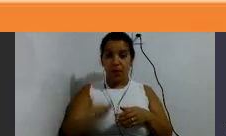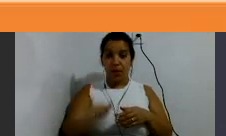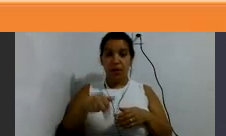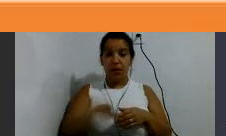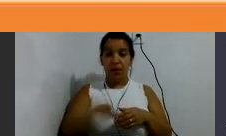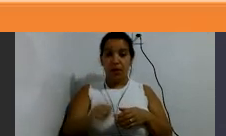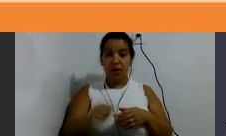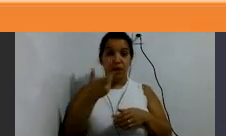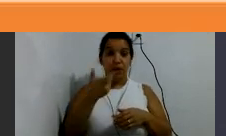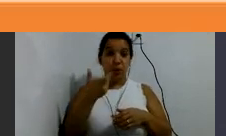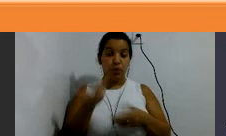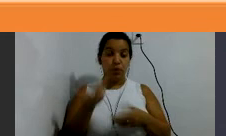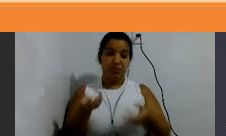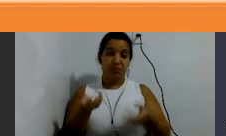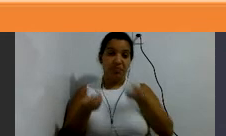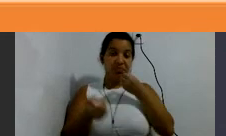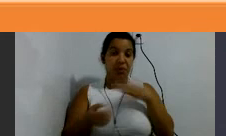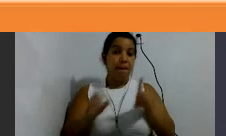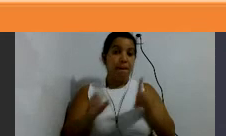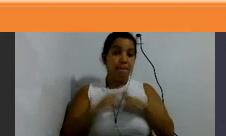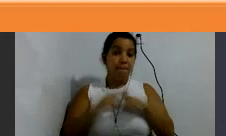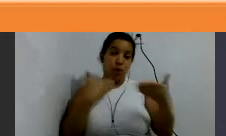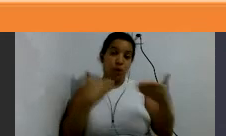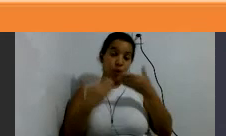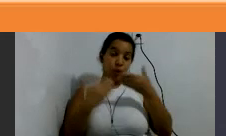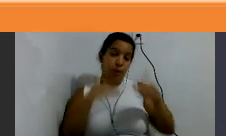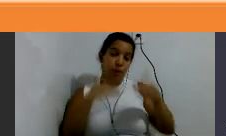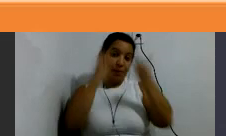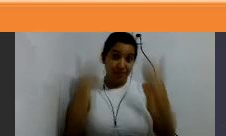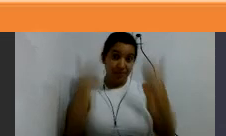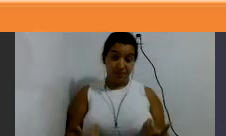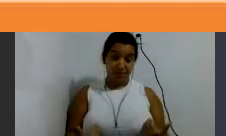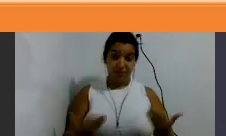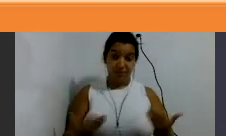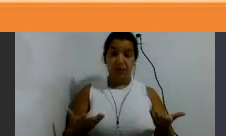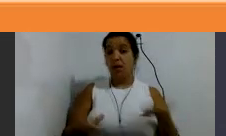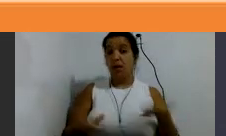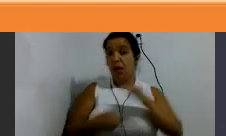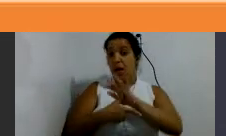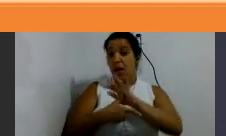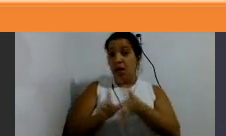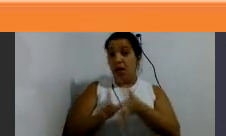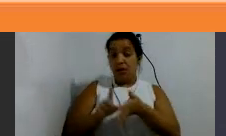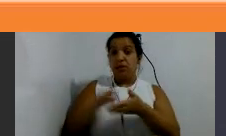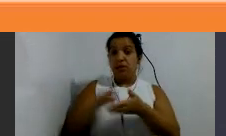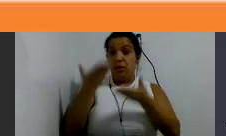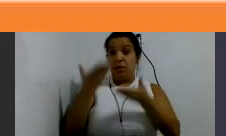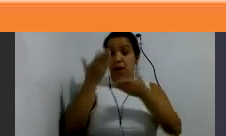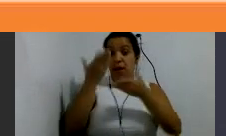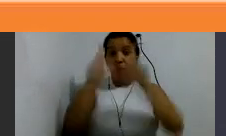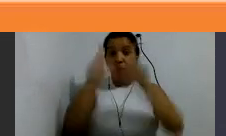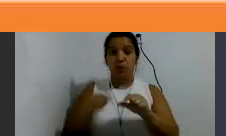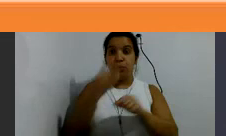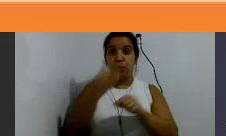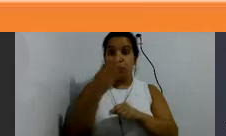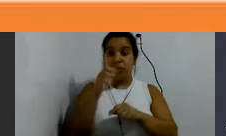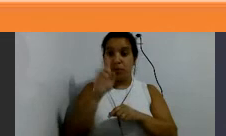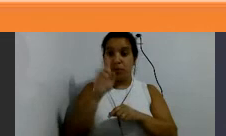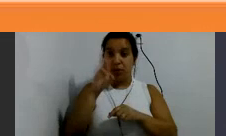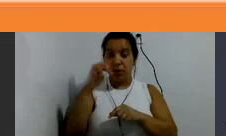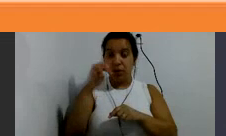referência. Mas se a gente comparar com o fisiológico dele, ele teve uma queda significativa. 4 gramas de hemoglobina é